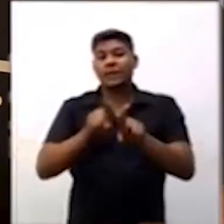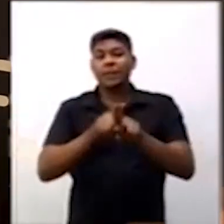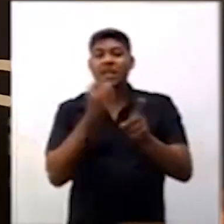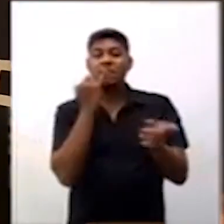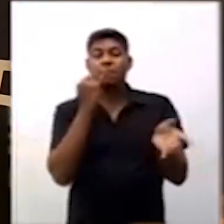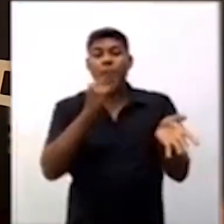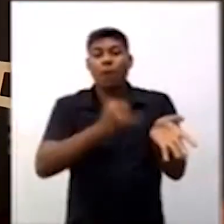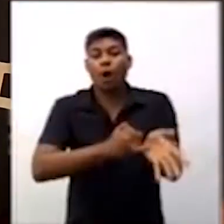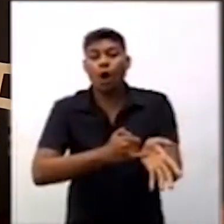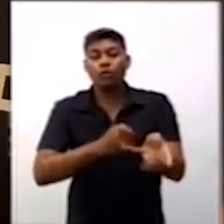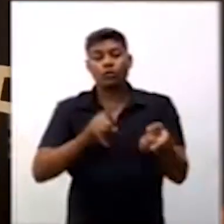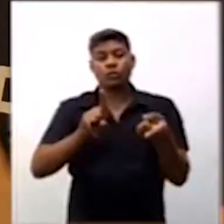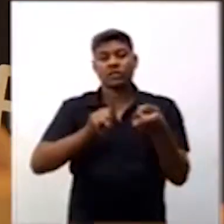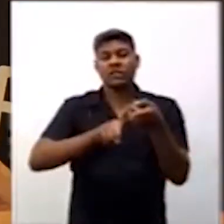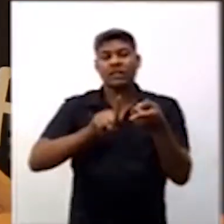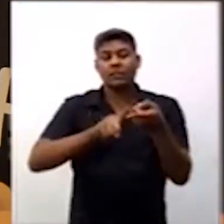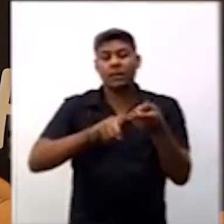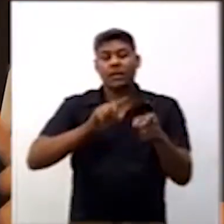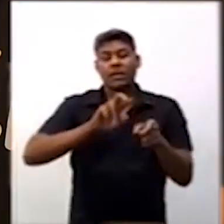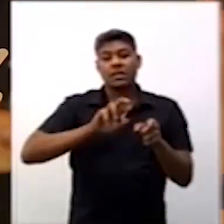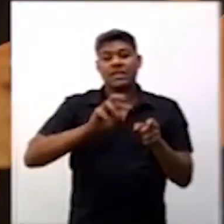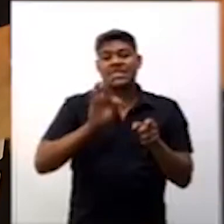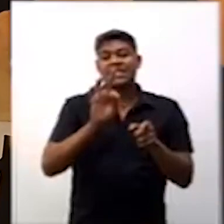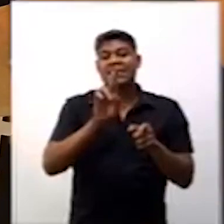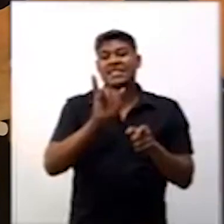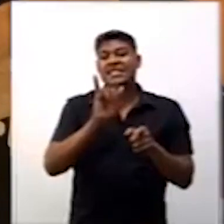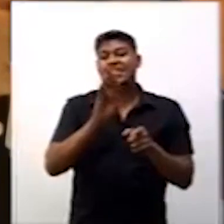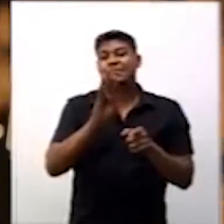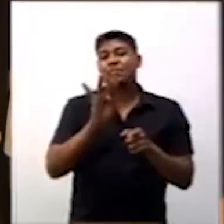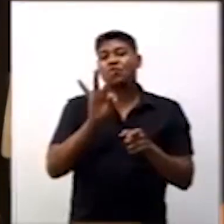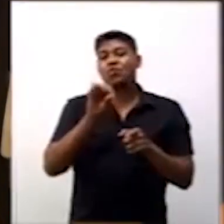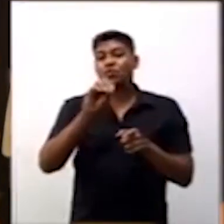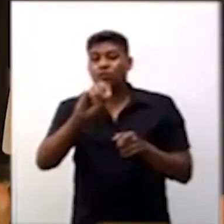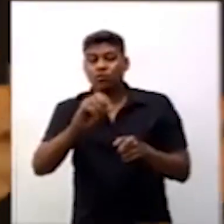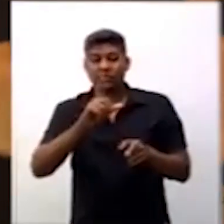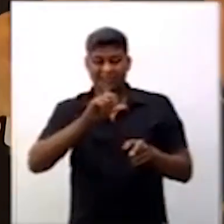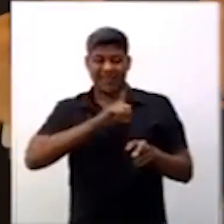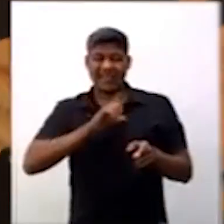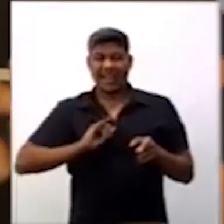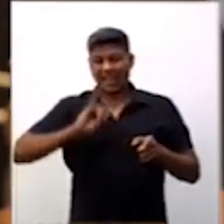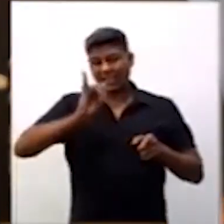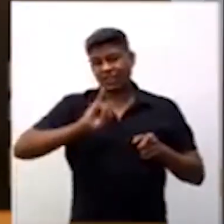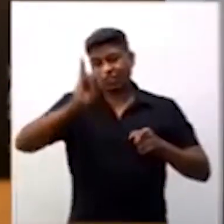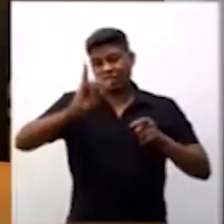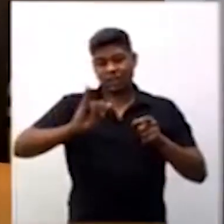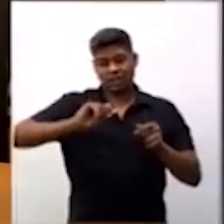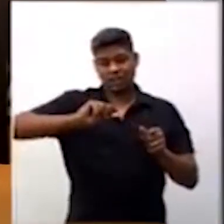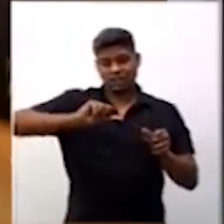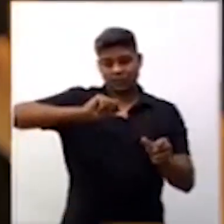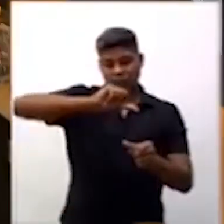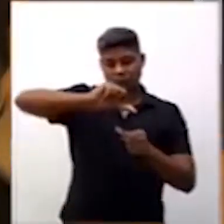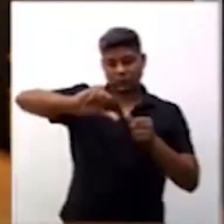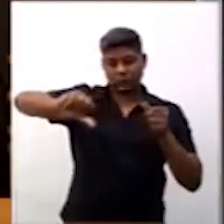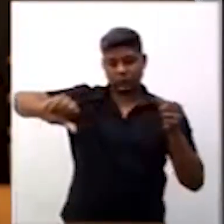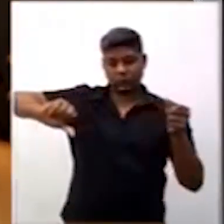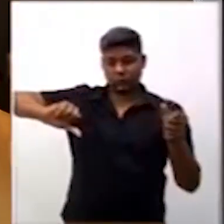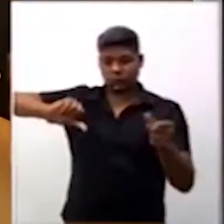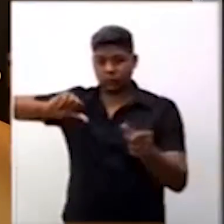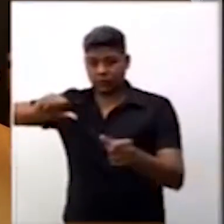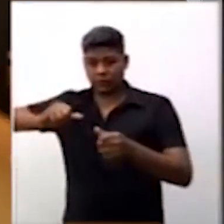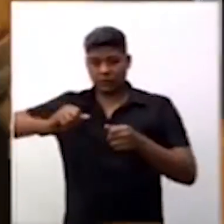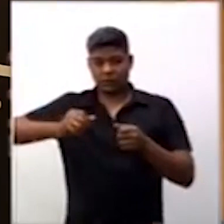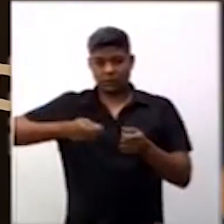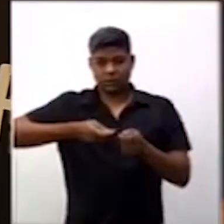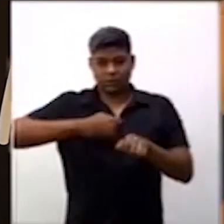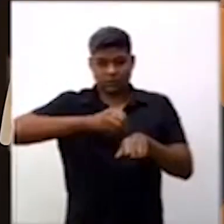impostos, tem a ver com tributos, porque afinal de contas a energia é gerada e é transportada e é